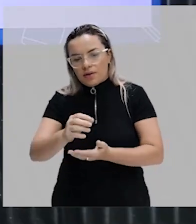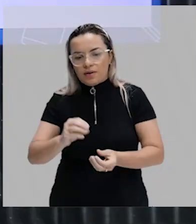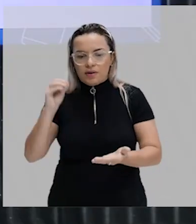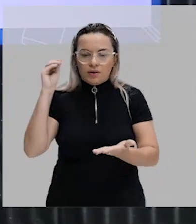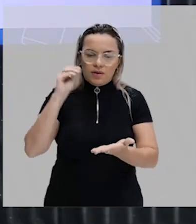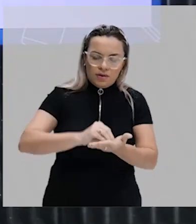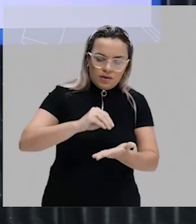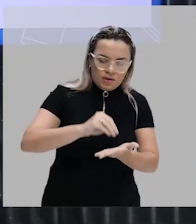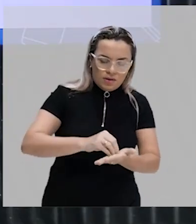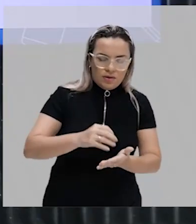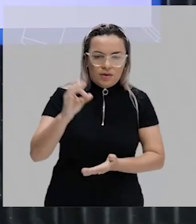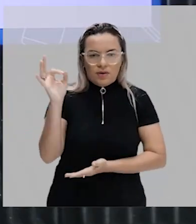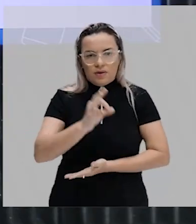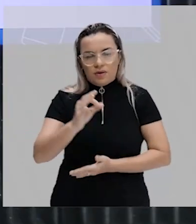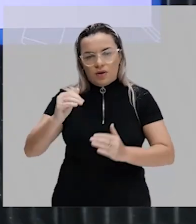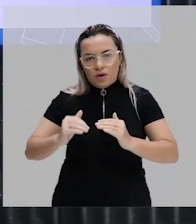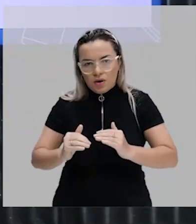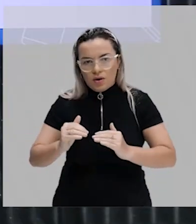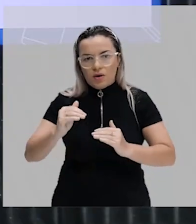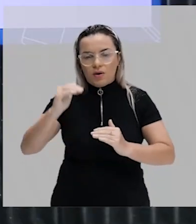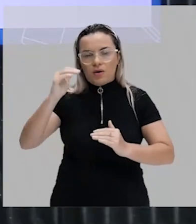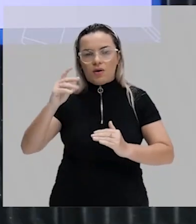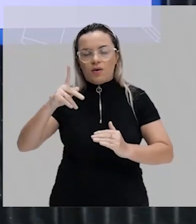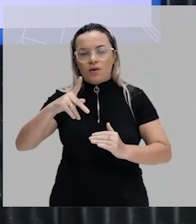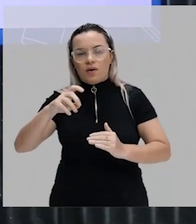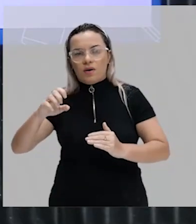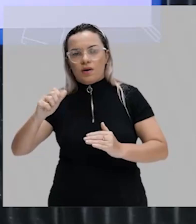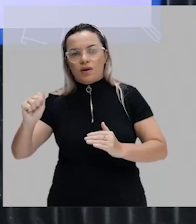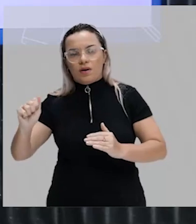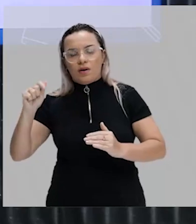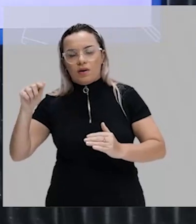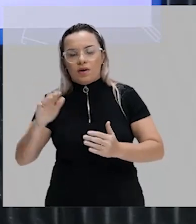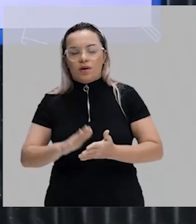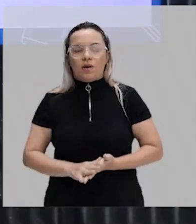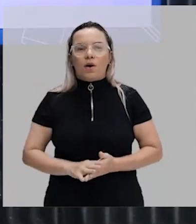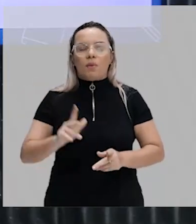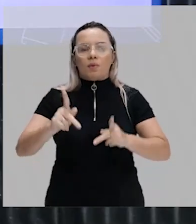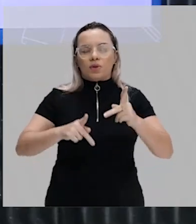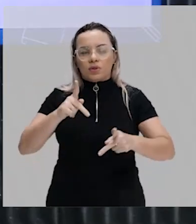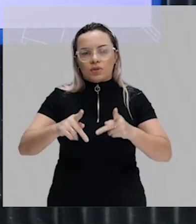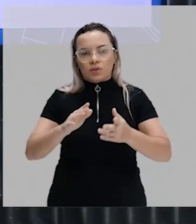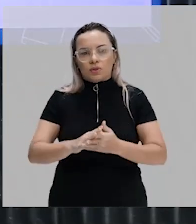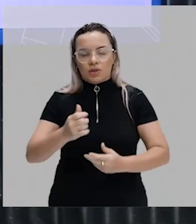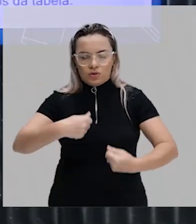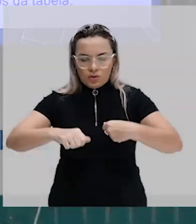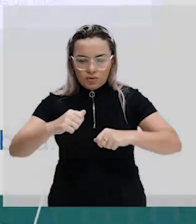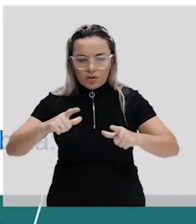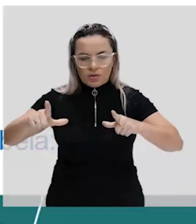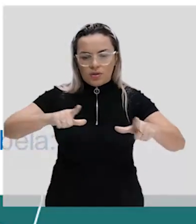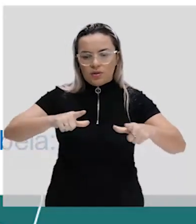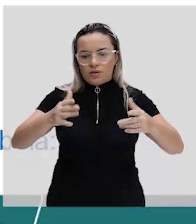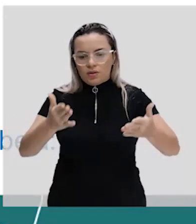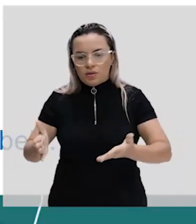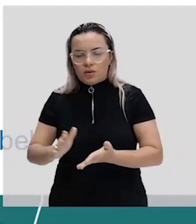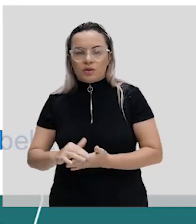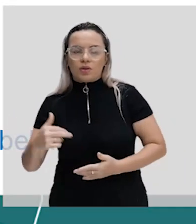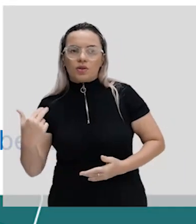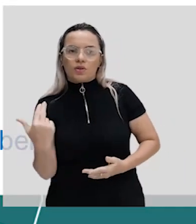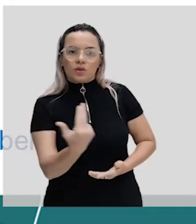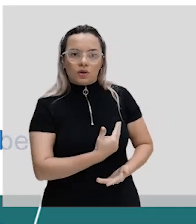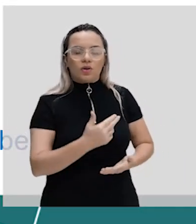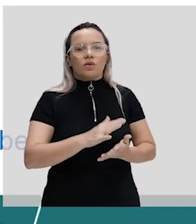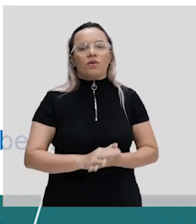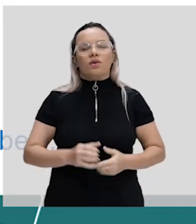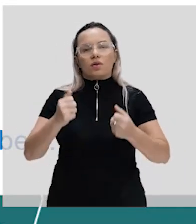né, o percentual de aumento para o PEA, para a população economicamente ativa. Tá? Então, o que nós podemos fazer?